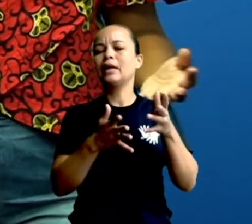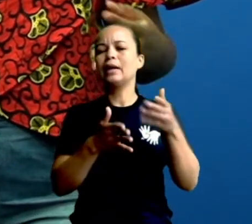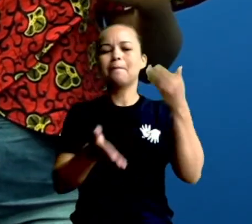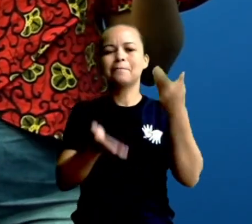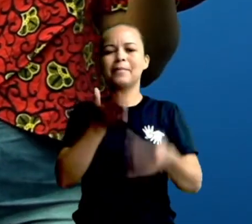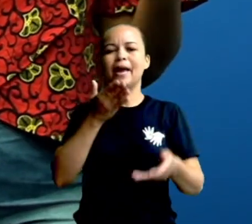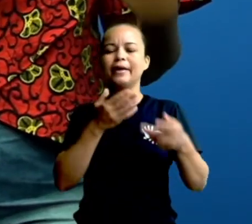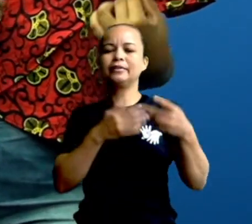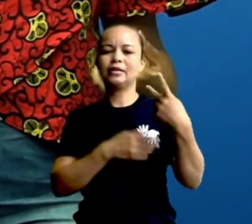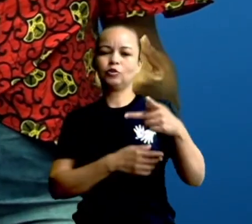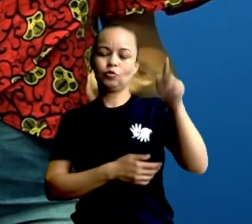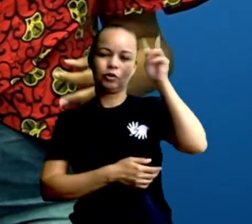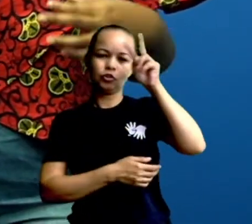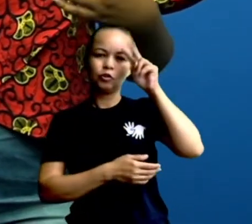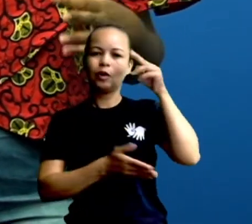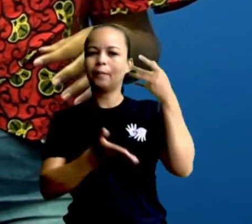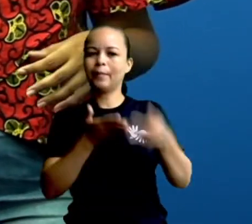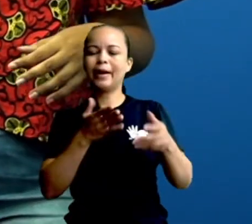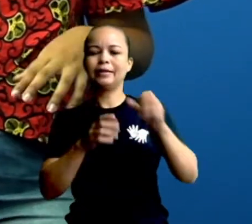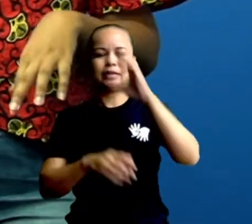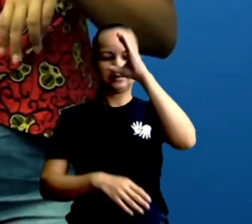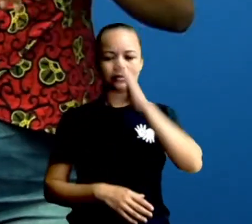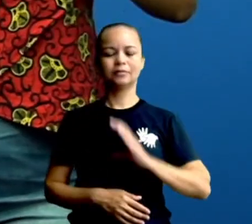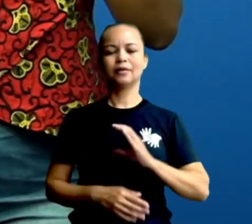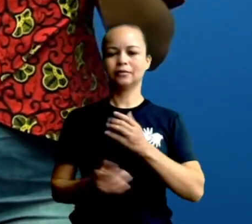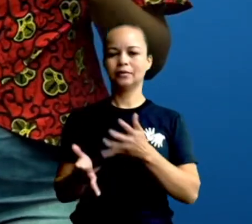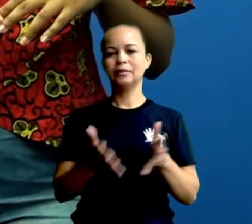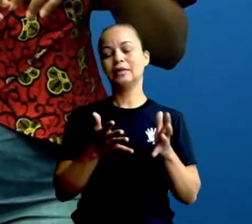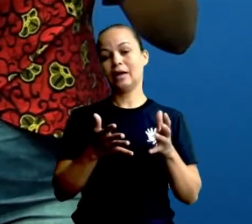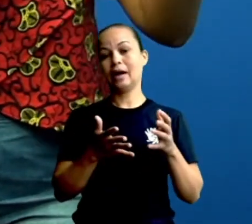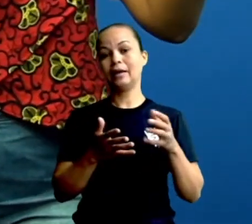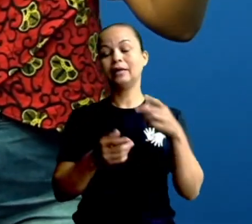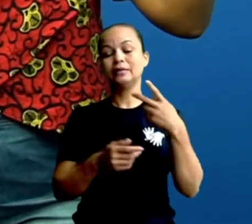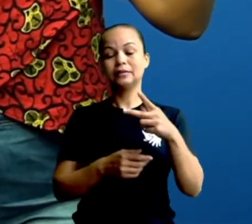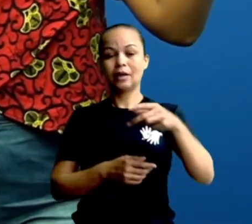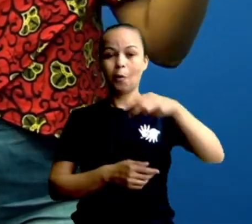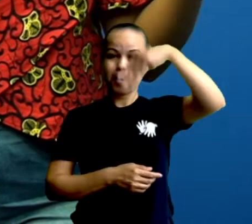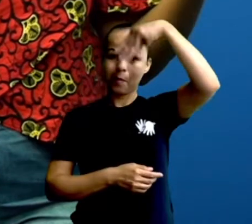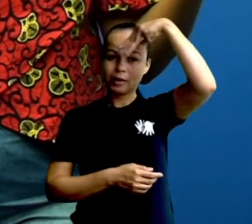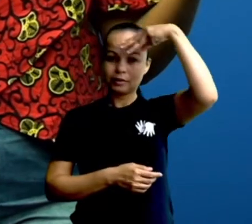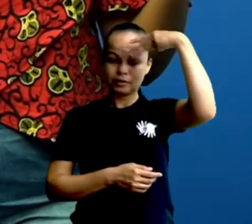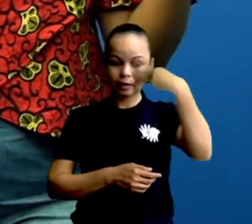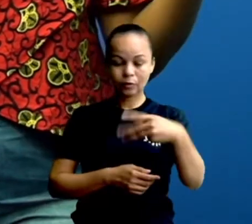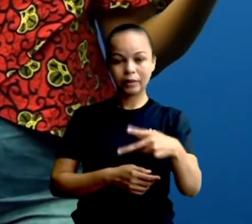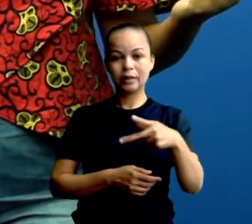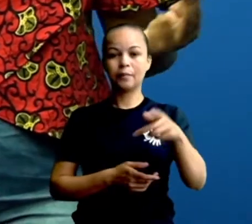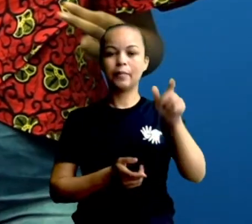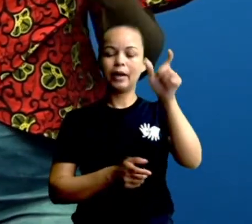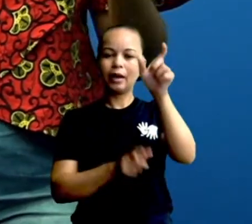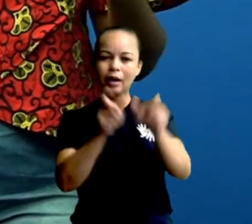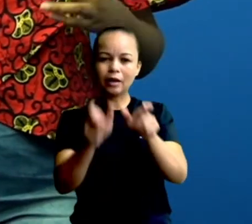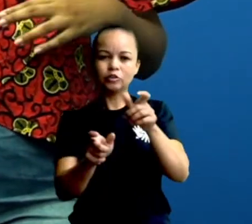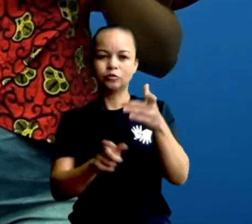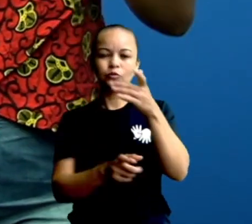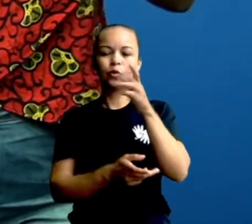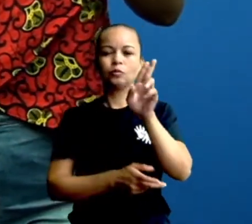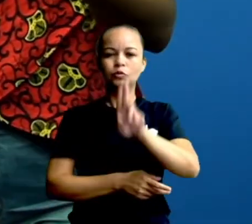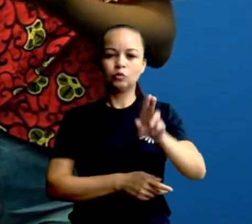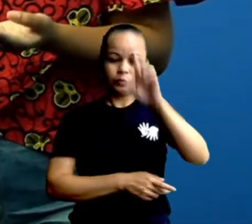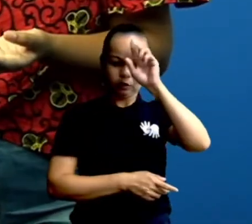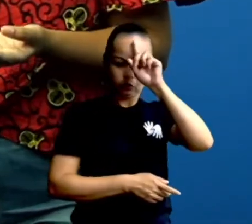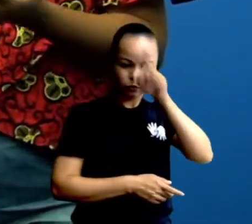história. Né? Então, ao chegar aqui, eles são batizados pelo nome dos seus senhores, daqueles que eram